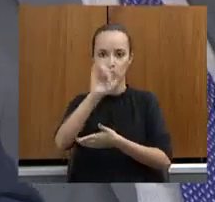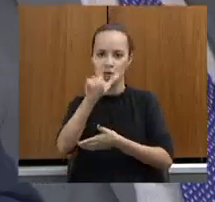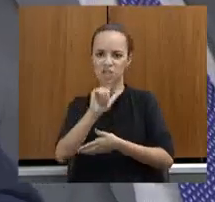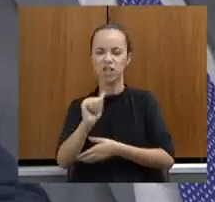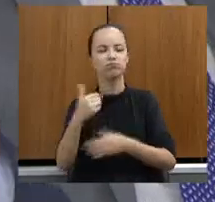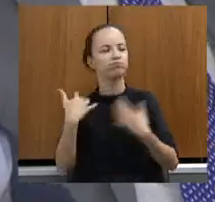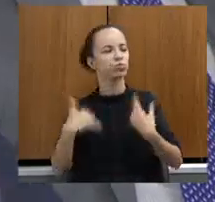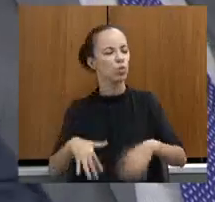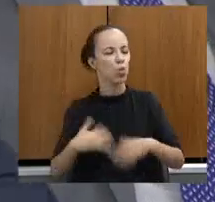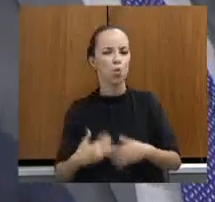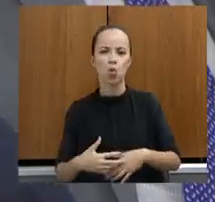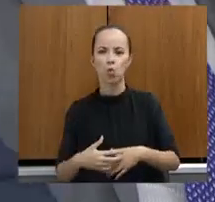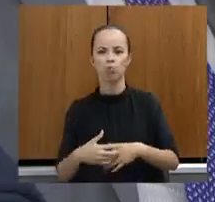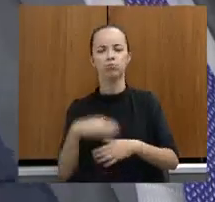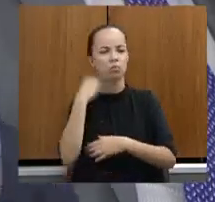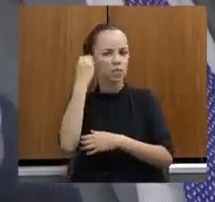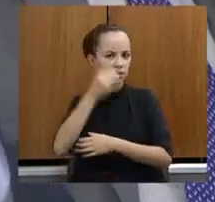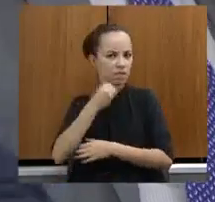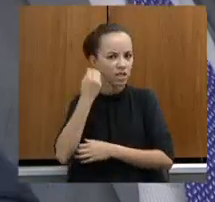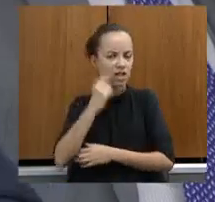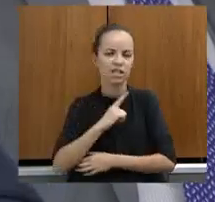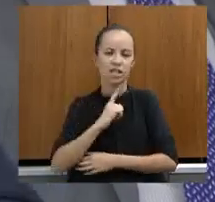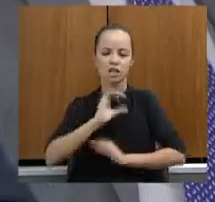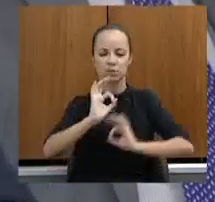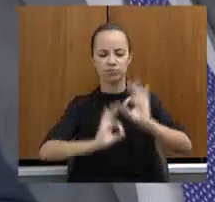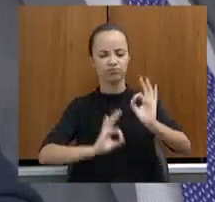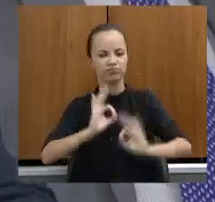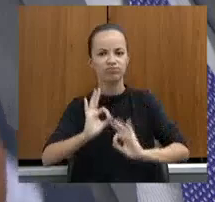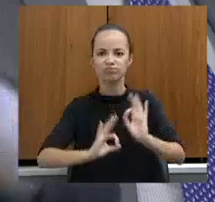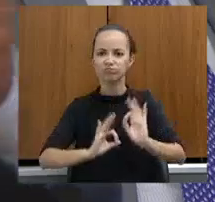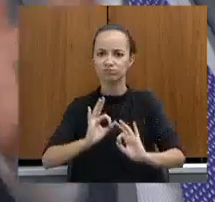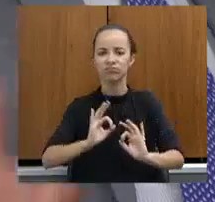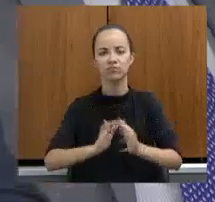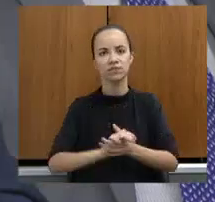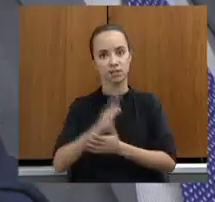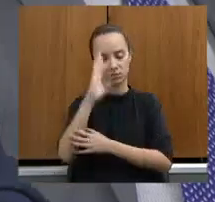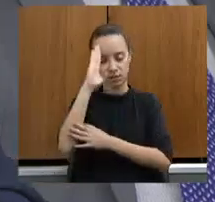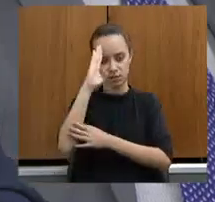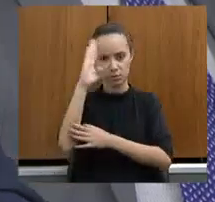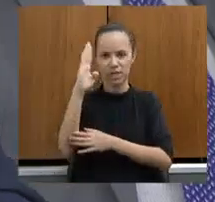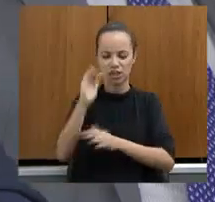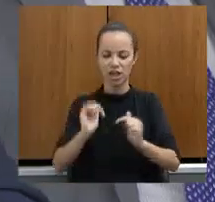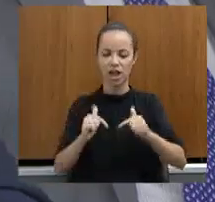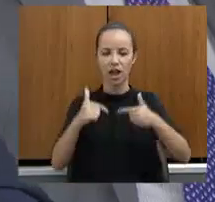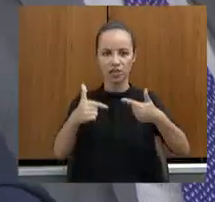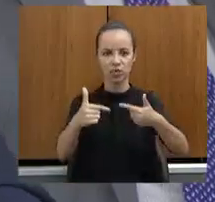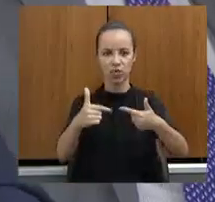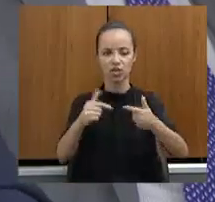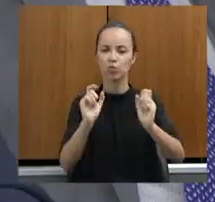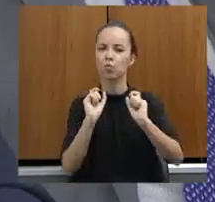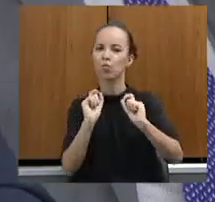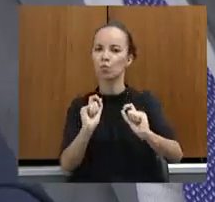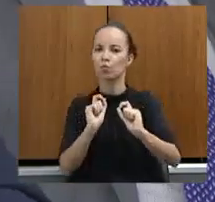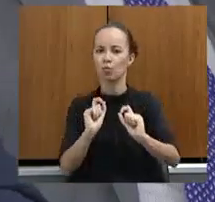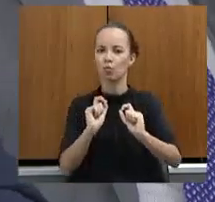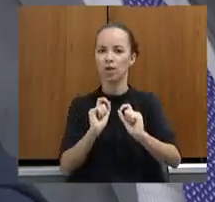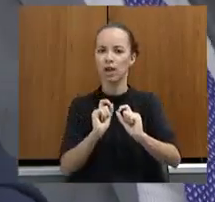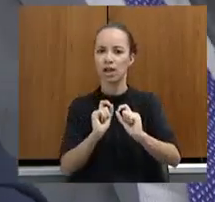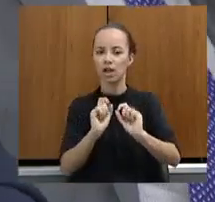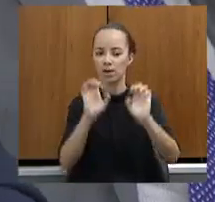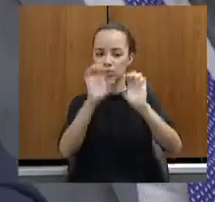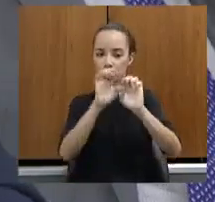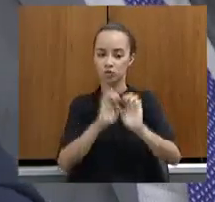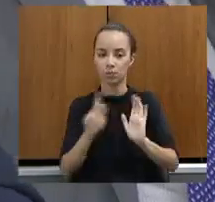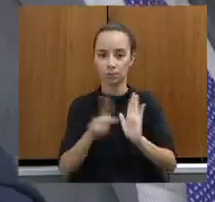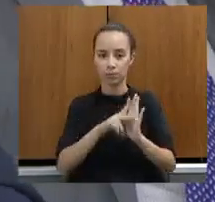que é tem conhecimento perfeito planejamento planejamento e principalmente das ações estruturantes do governo